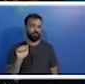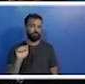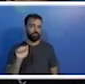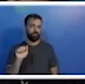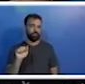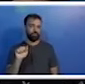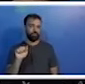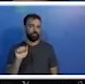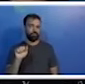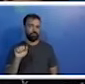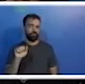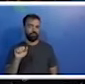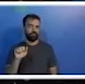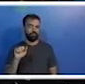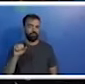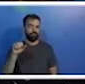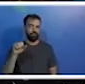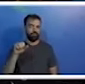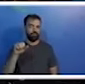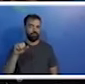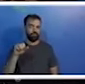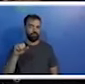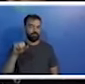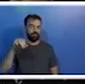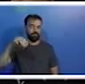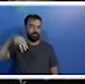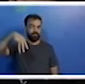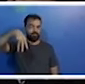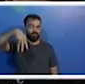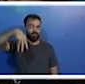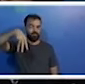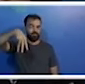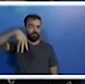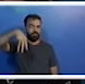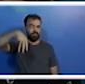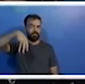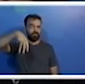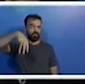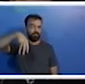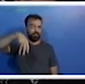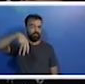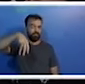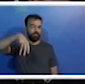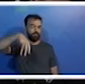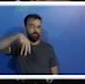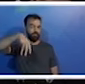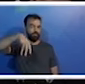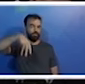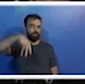isso ela tenha que pensa é a letra m a